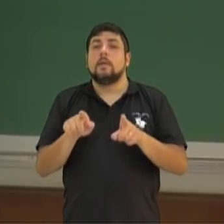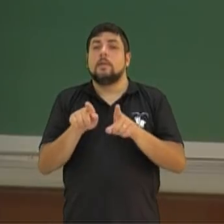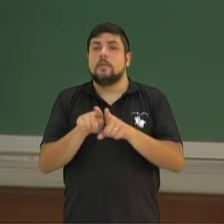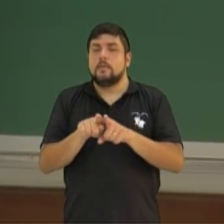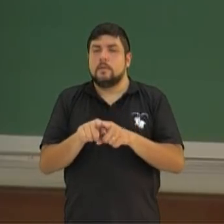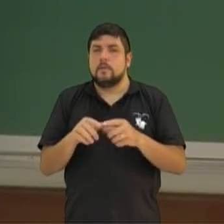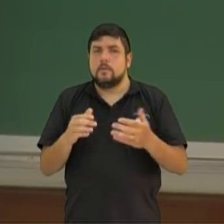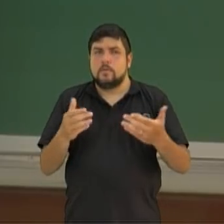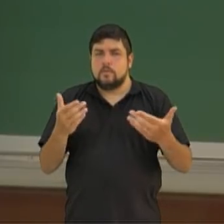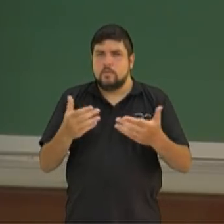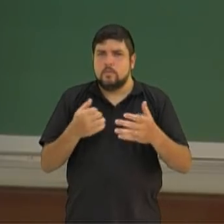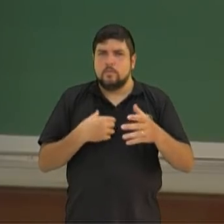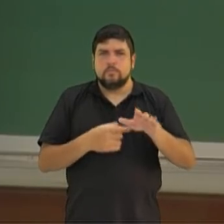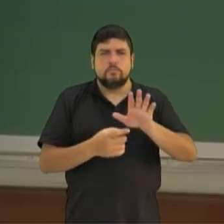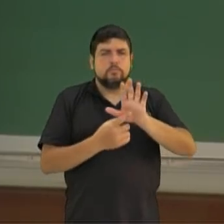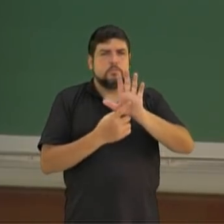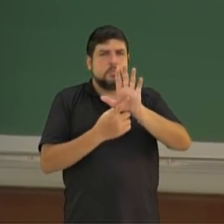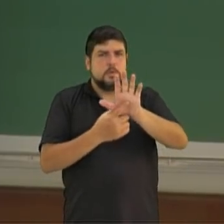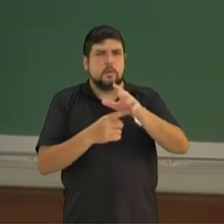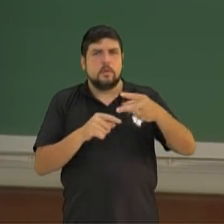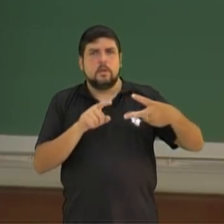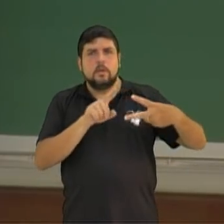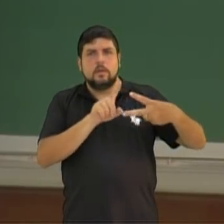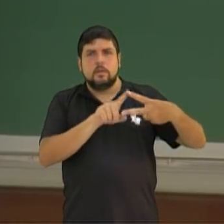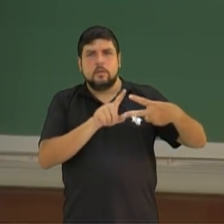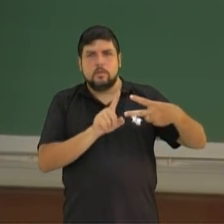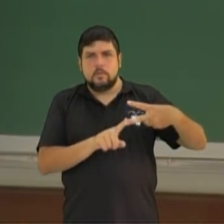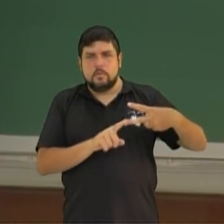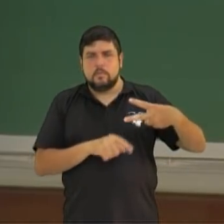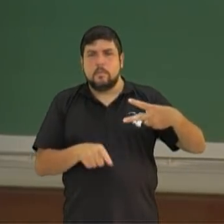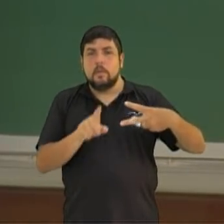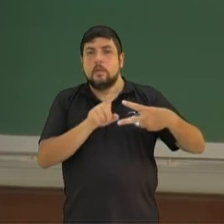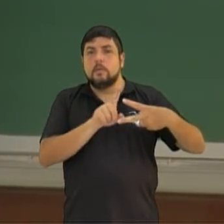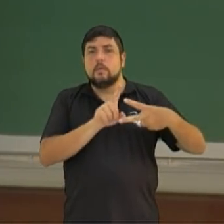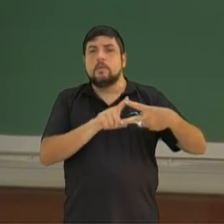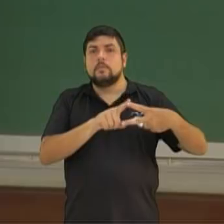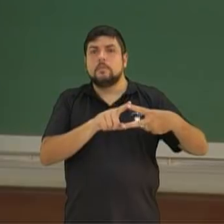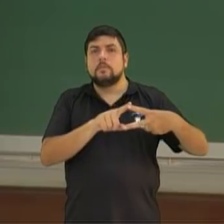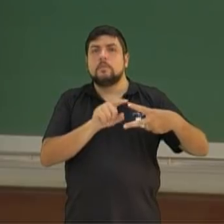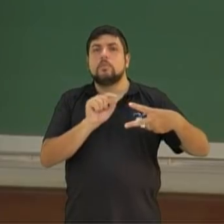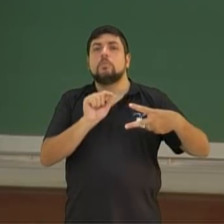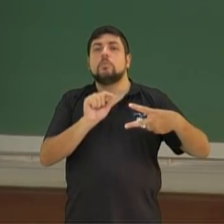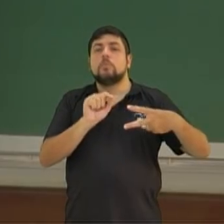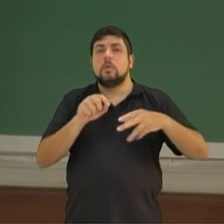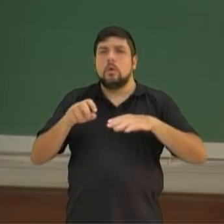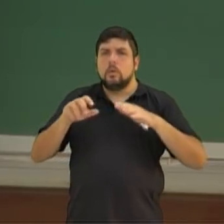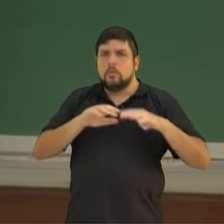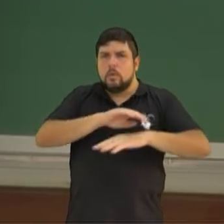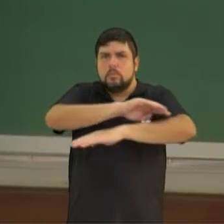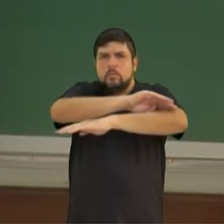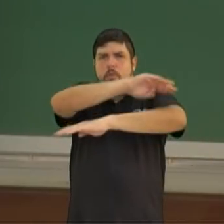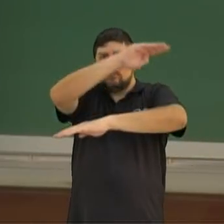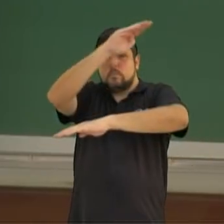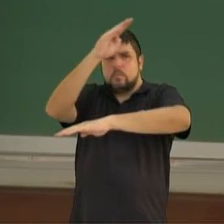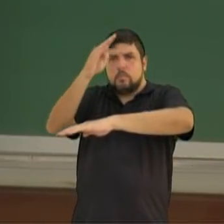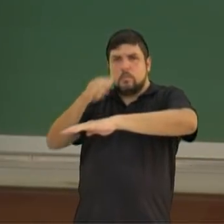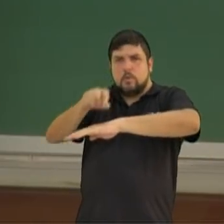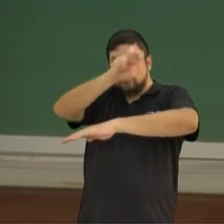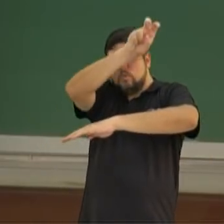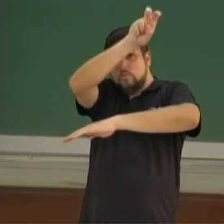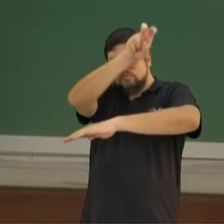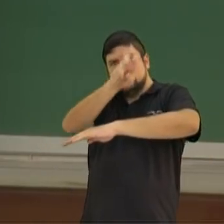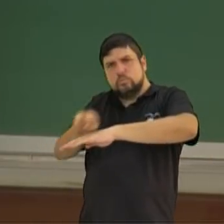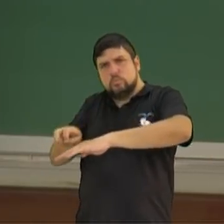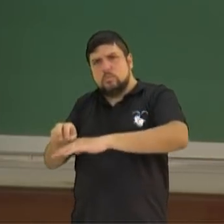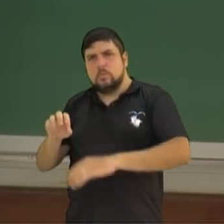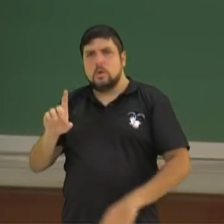aqui dois vídeos. O primeiro mostra uma descida de montanha no downhill, muito